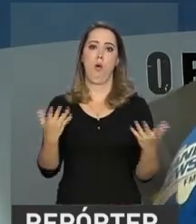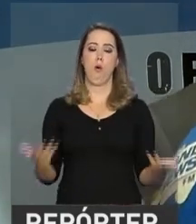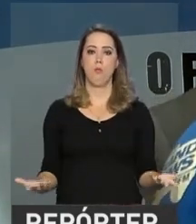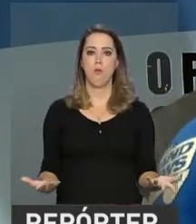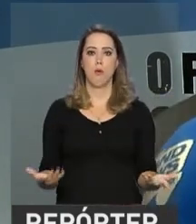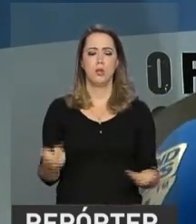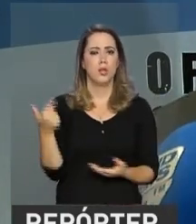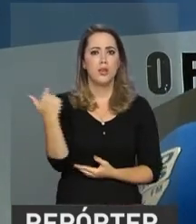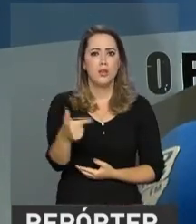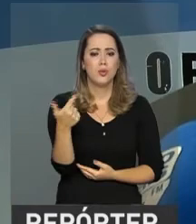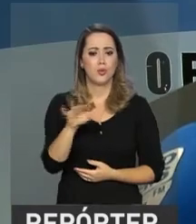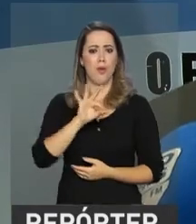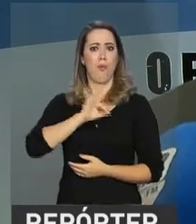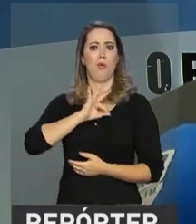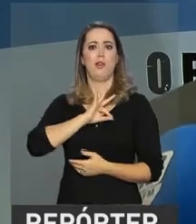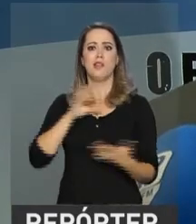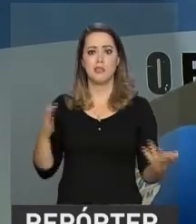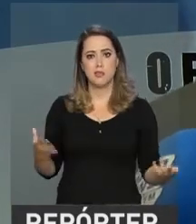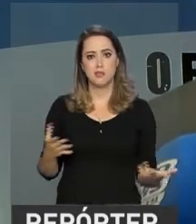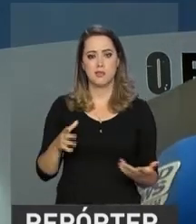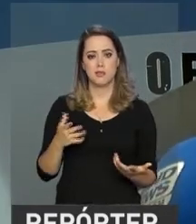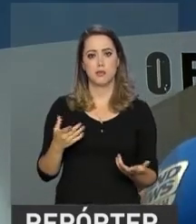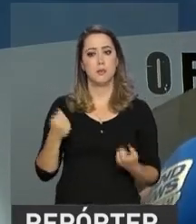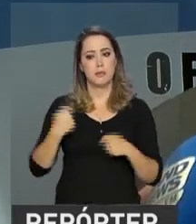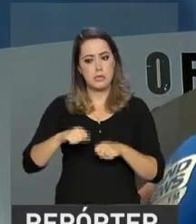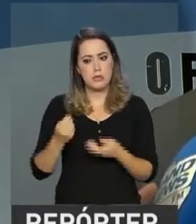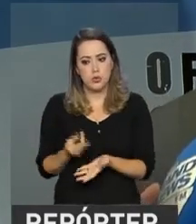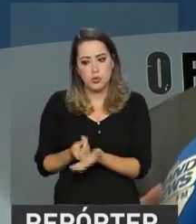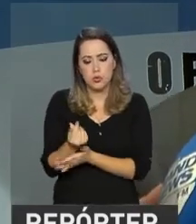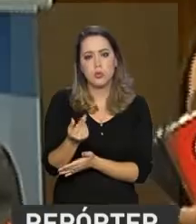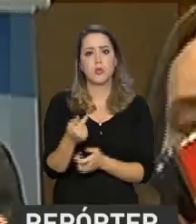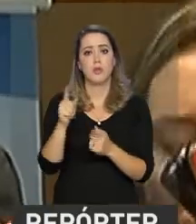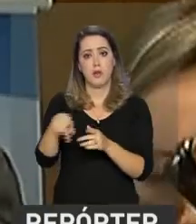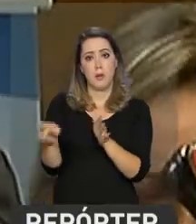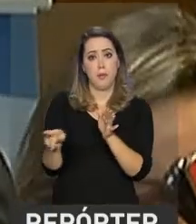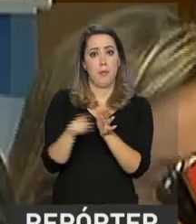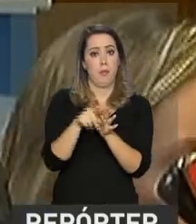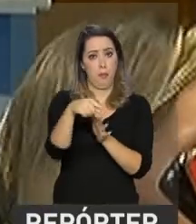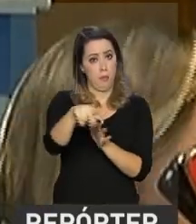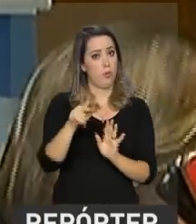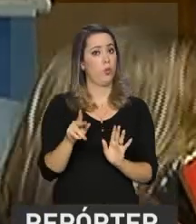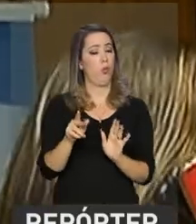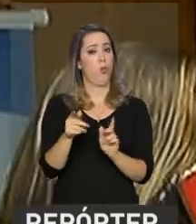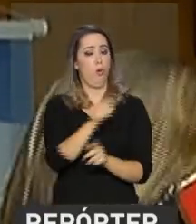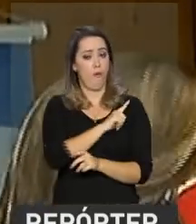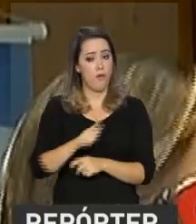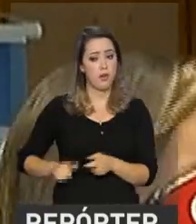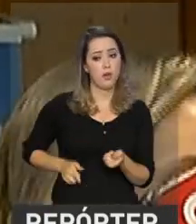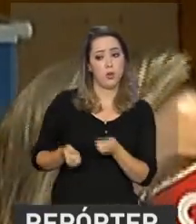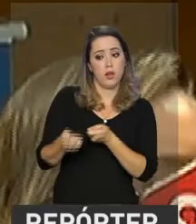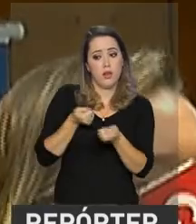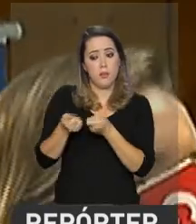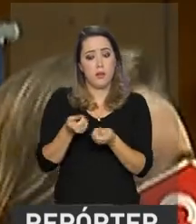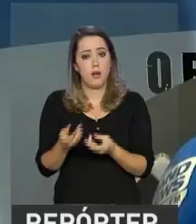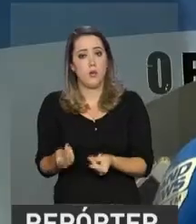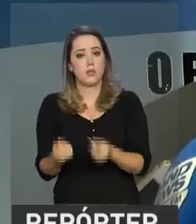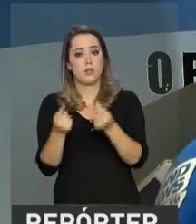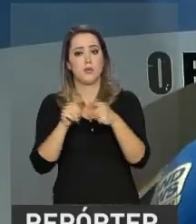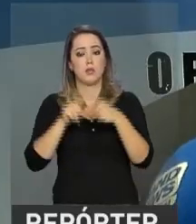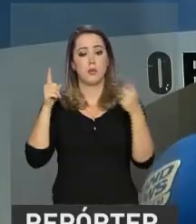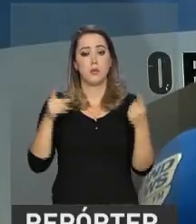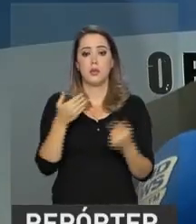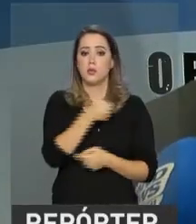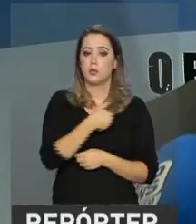você não tiver uma possibilidade de maior aporte de recursos, claro que cabe ao governador equilibrar suas contas, mas ao mesmo tempo, o governo federal, vamos lá, ele